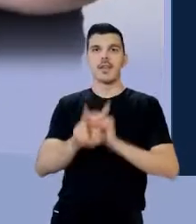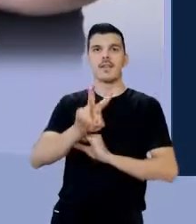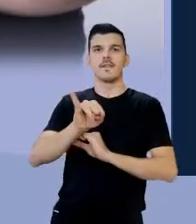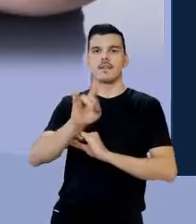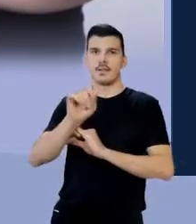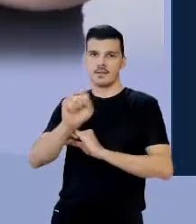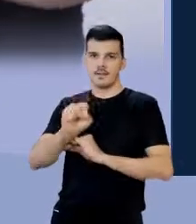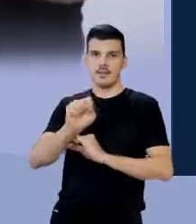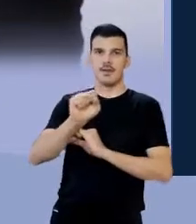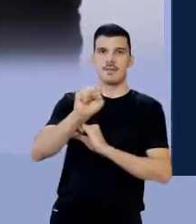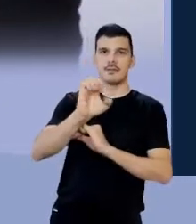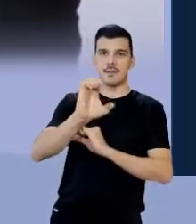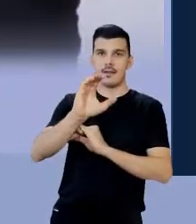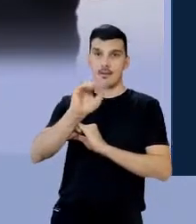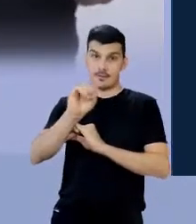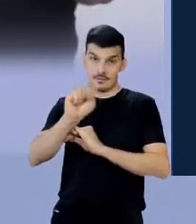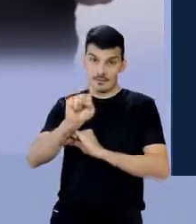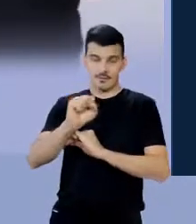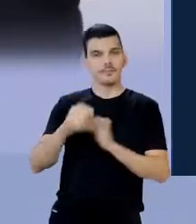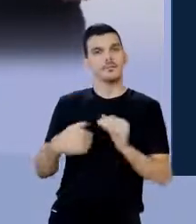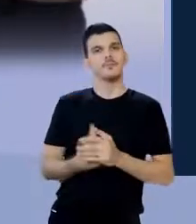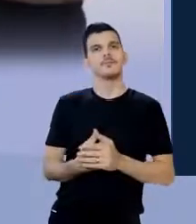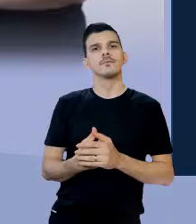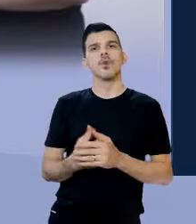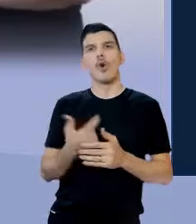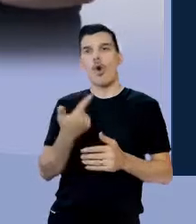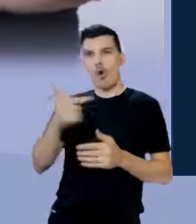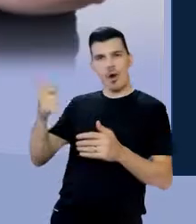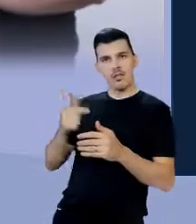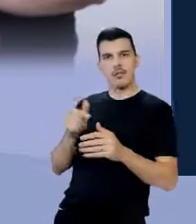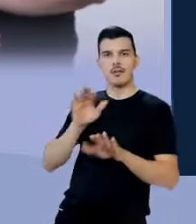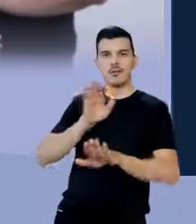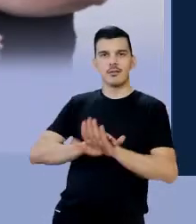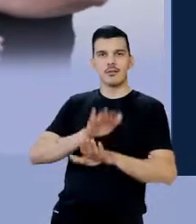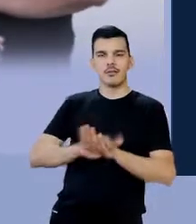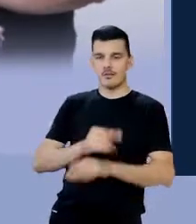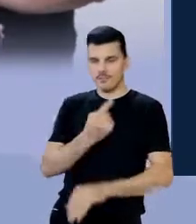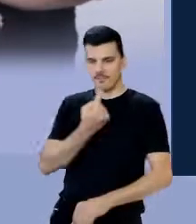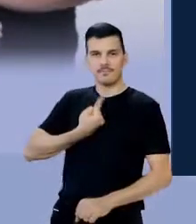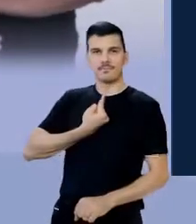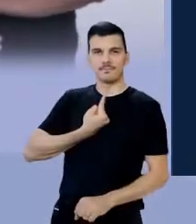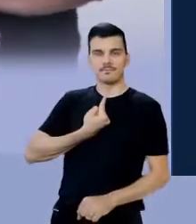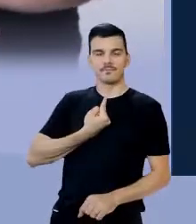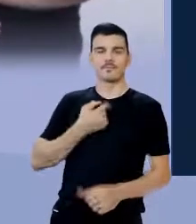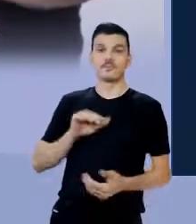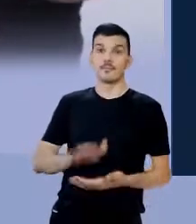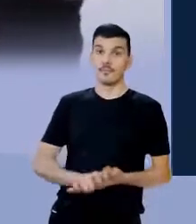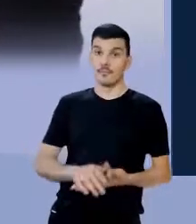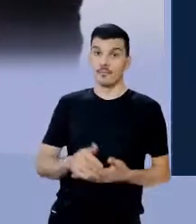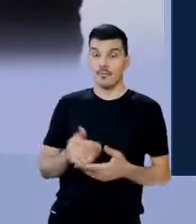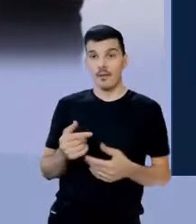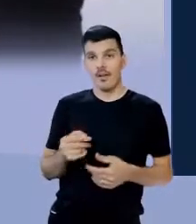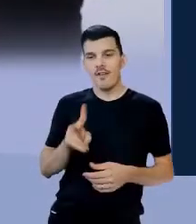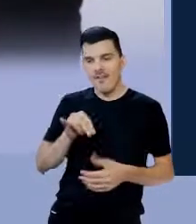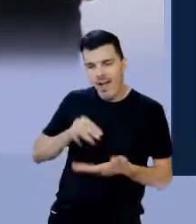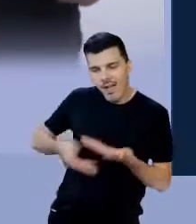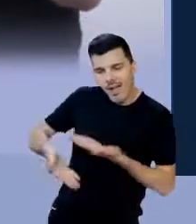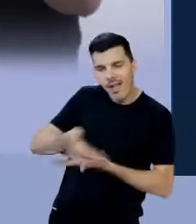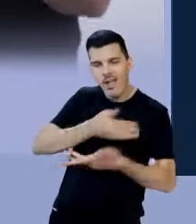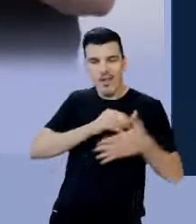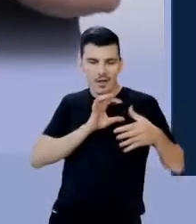Vidas Secas, porque, exceto esta, todas o autor vai contar em primeira pessoa e vai